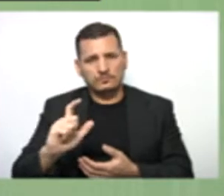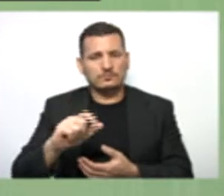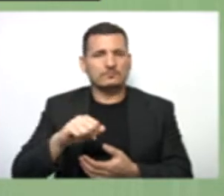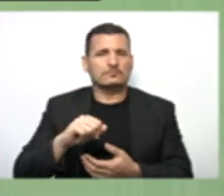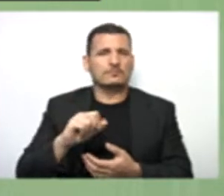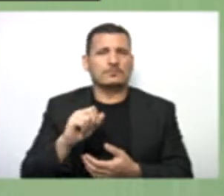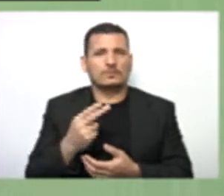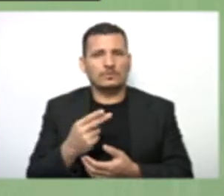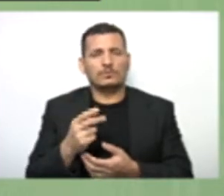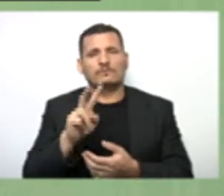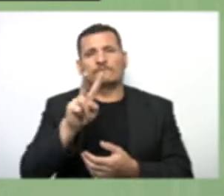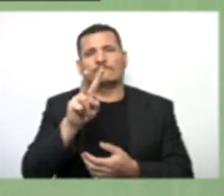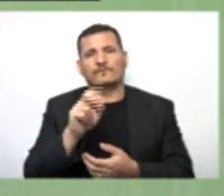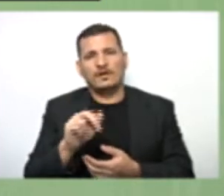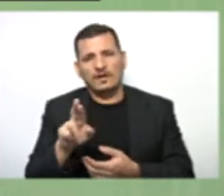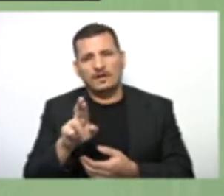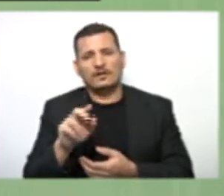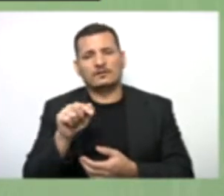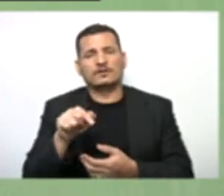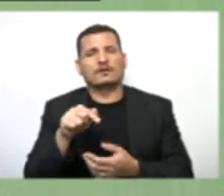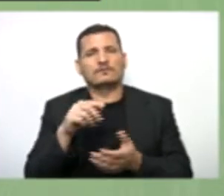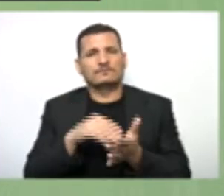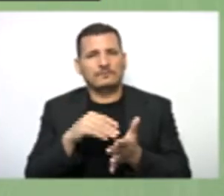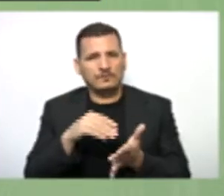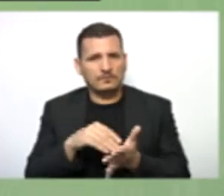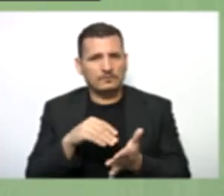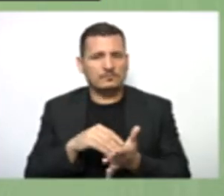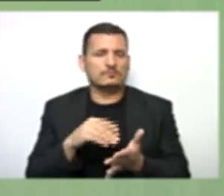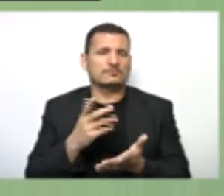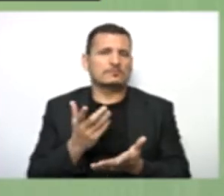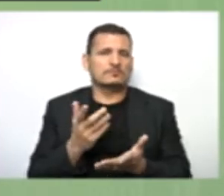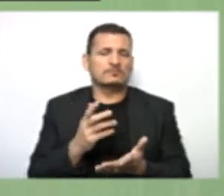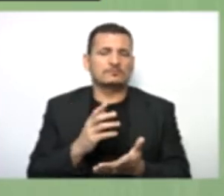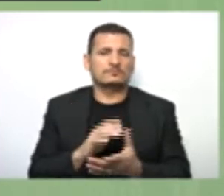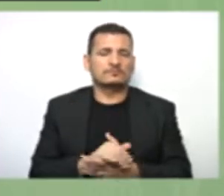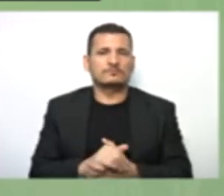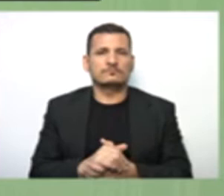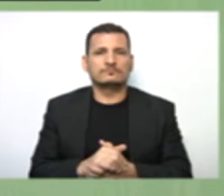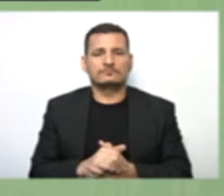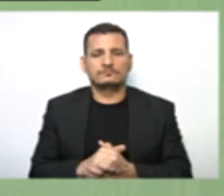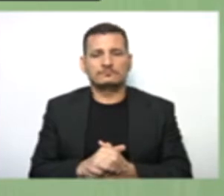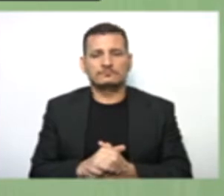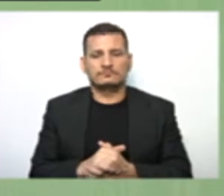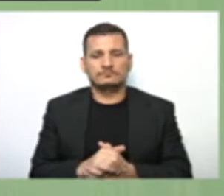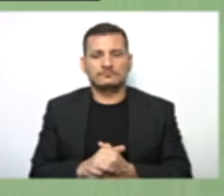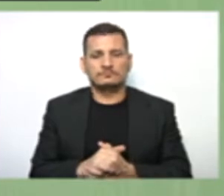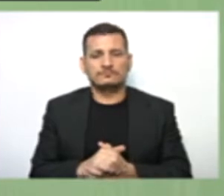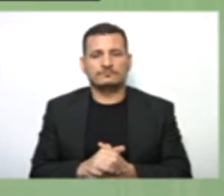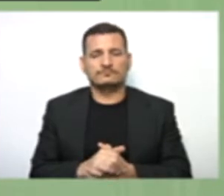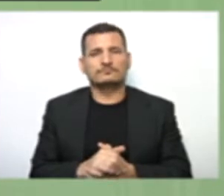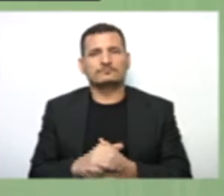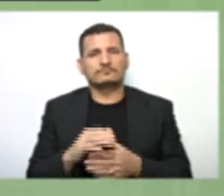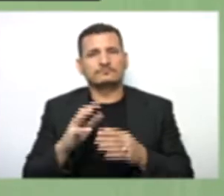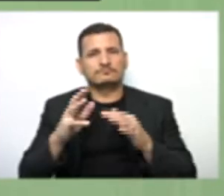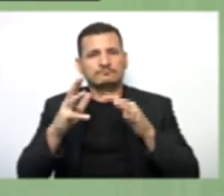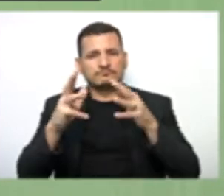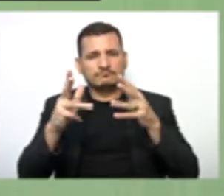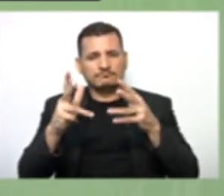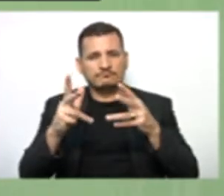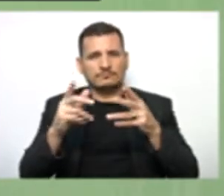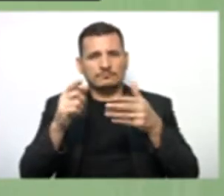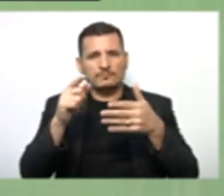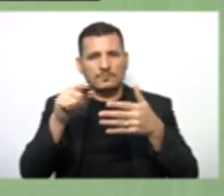não declarou a variável correta como tinha declarado anteriormente, né? Isso, perfeito. Então ele vai fazer toda a